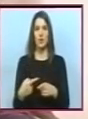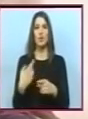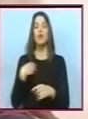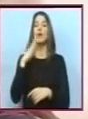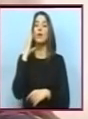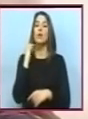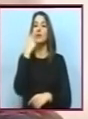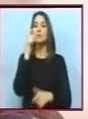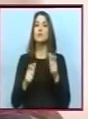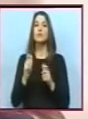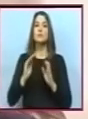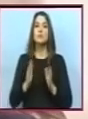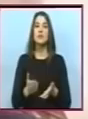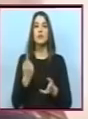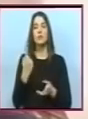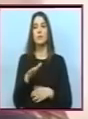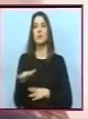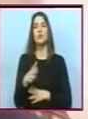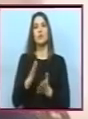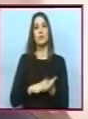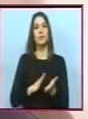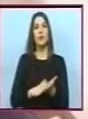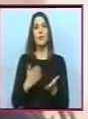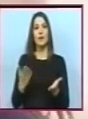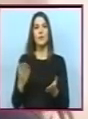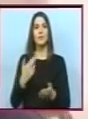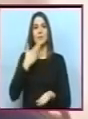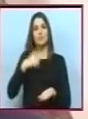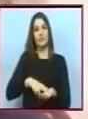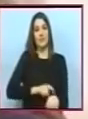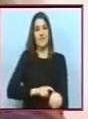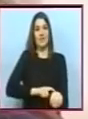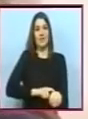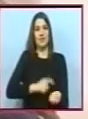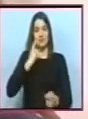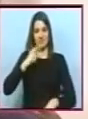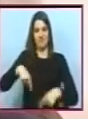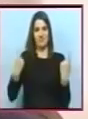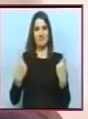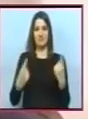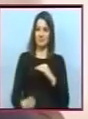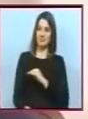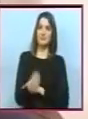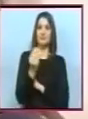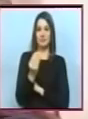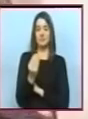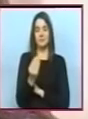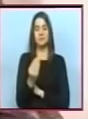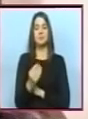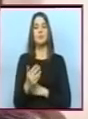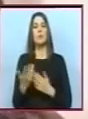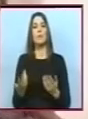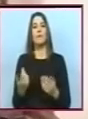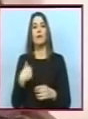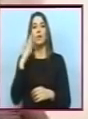de uma situação para demonstrar aquilo que efetivamente são. Depois há outras situações em que é a